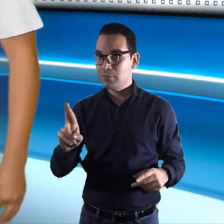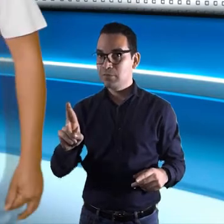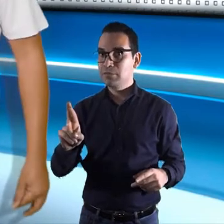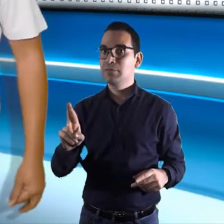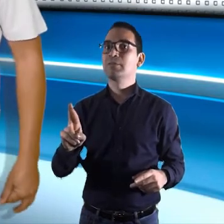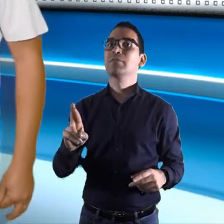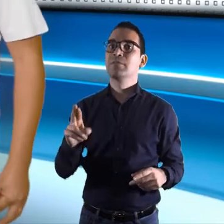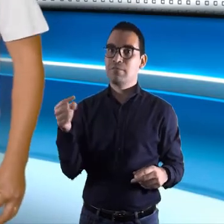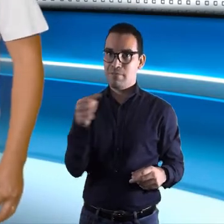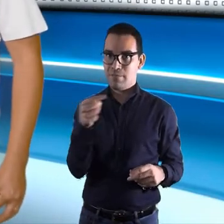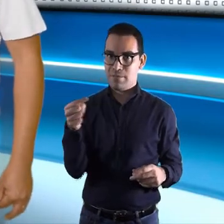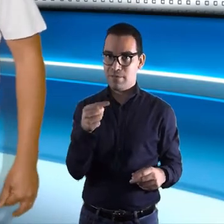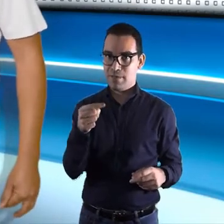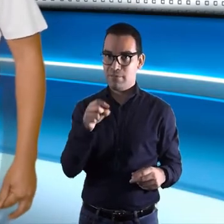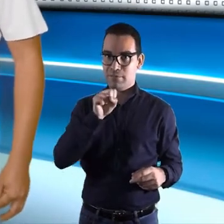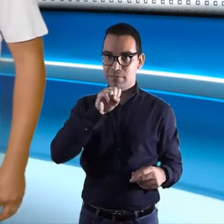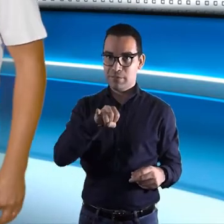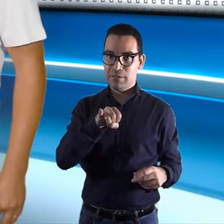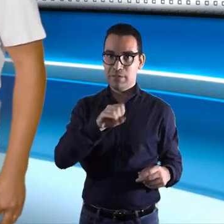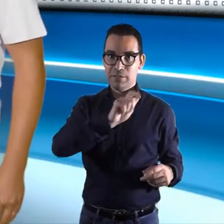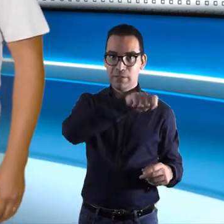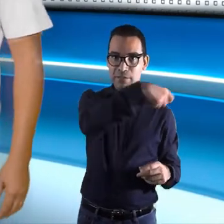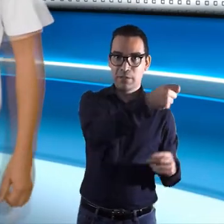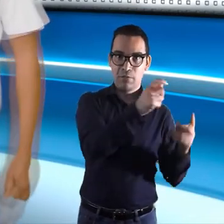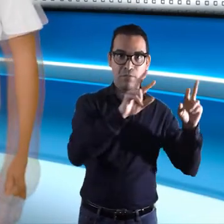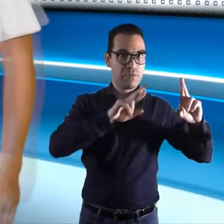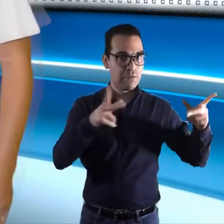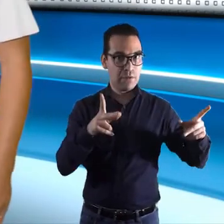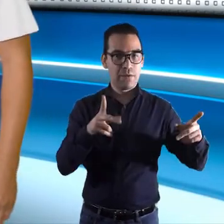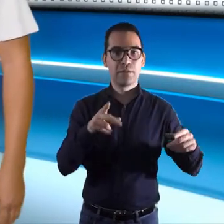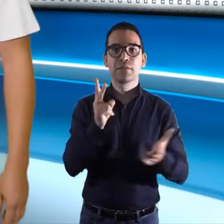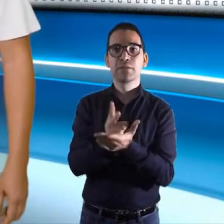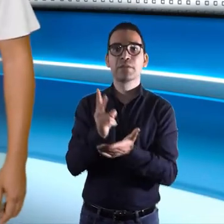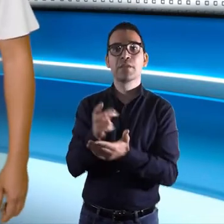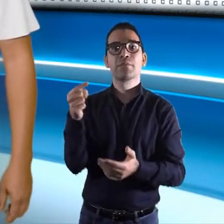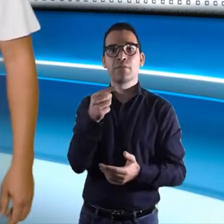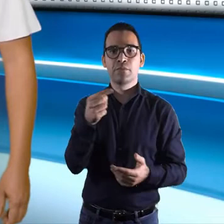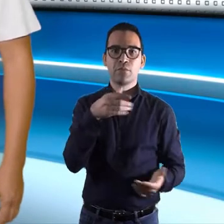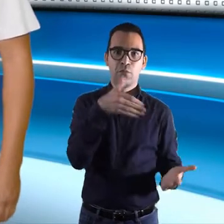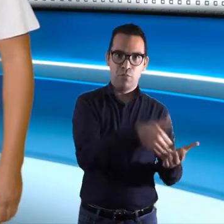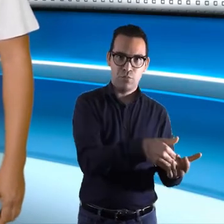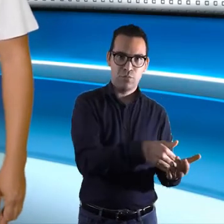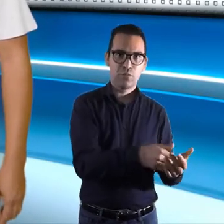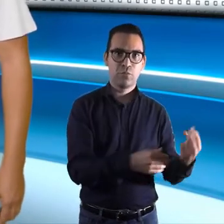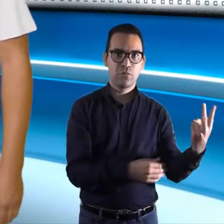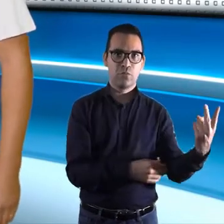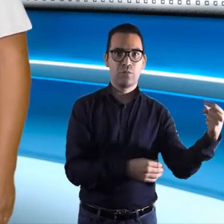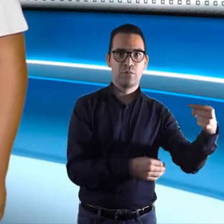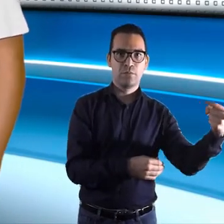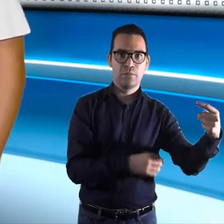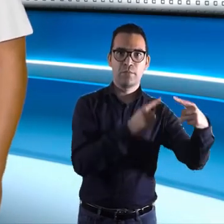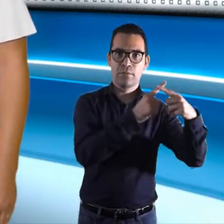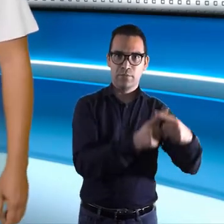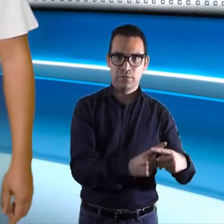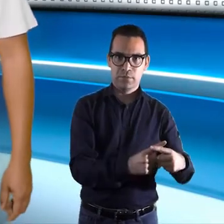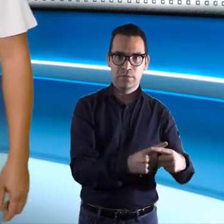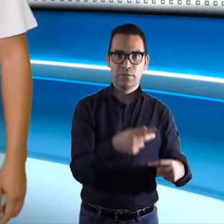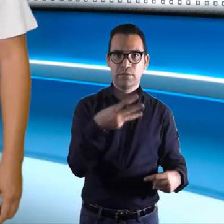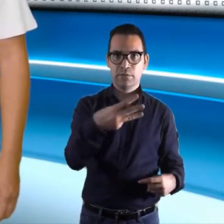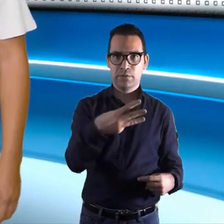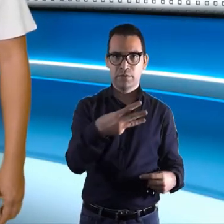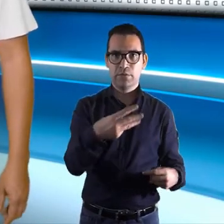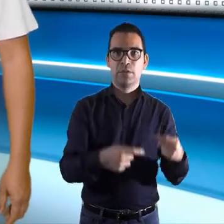é negativo. A última, 2 negativo vezes